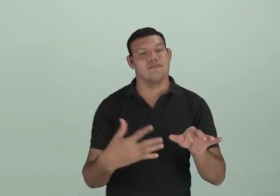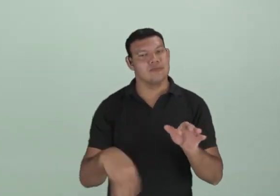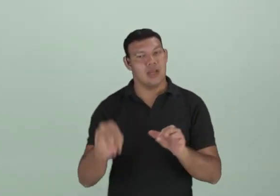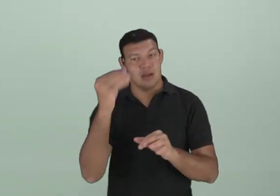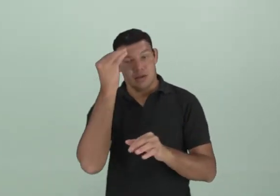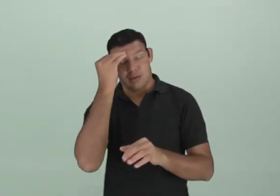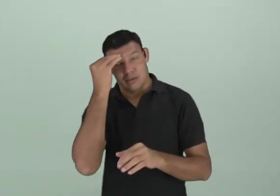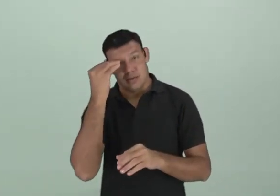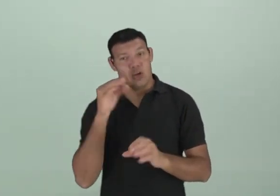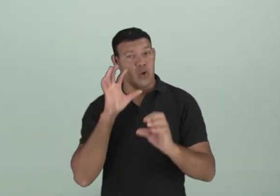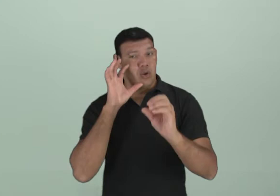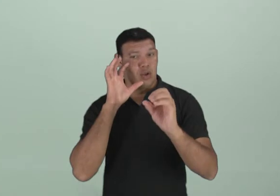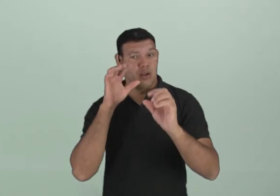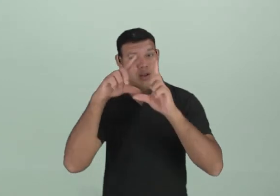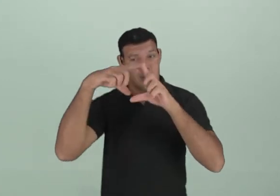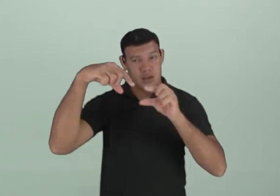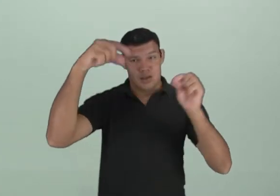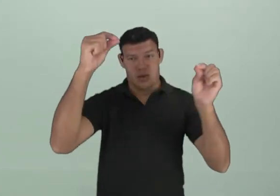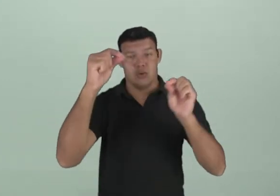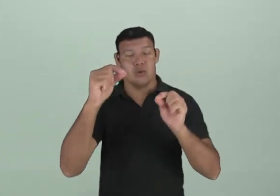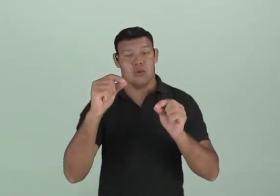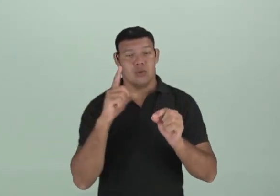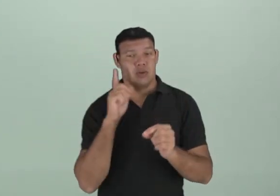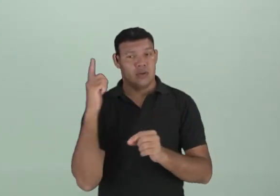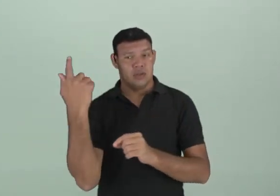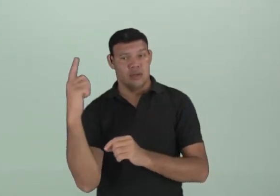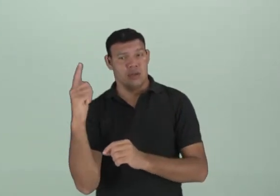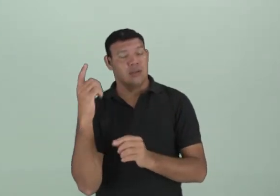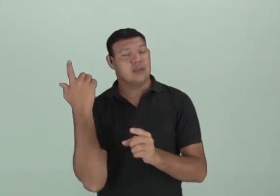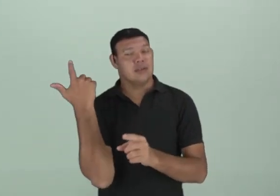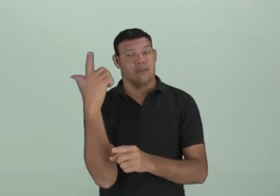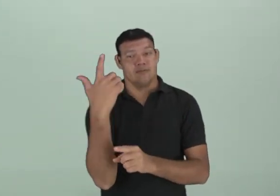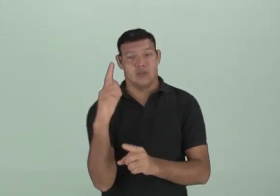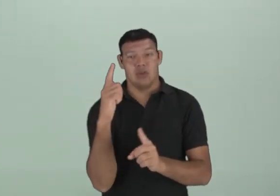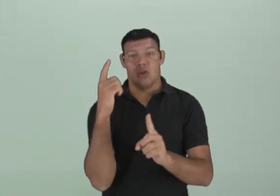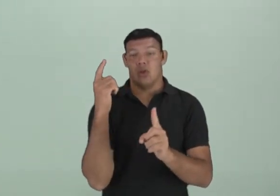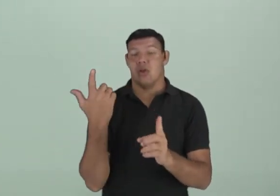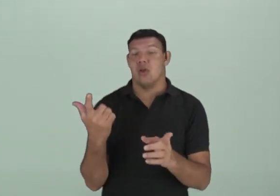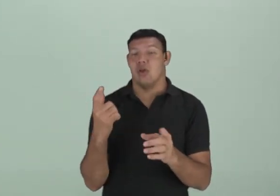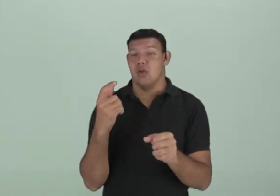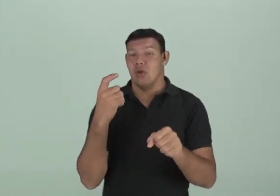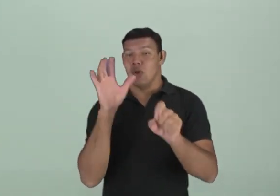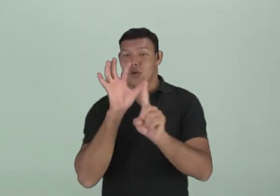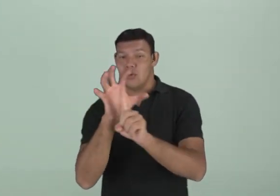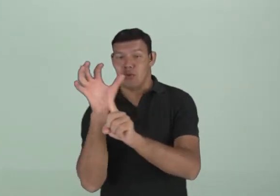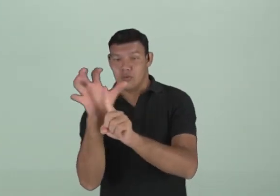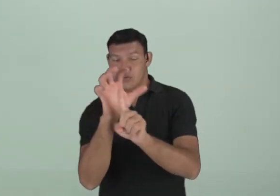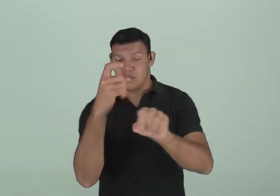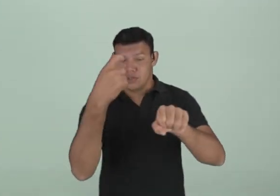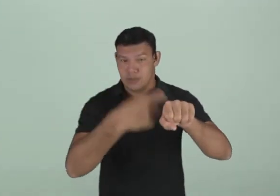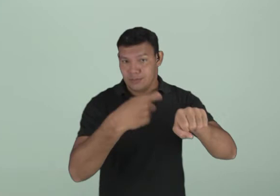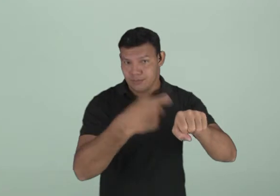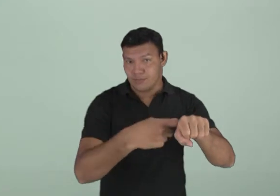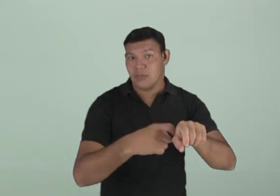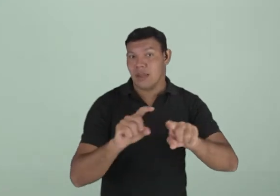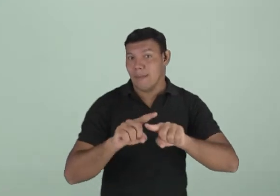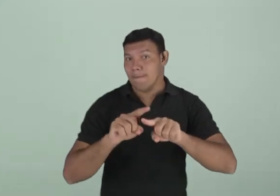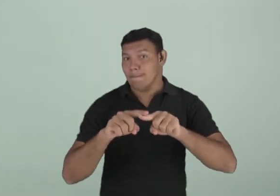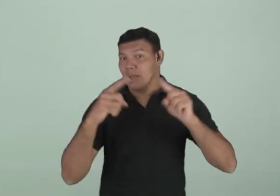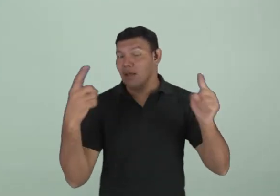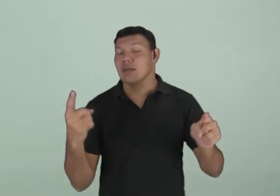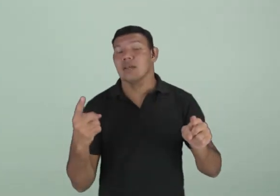essa informação. A Lua, ela não tem força gravitacional suficiente para influenciar os corpos sólidos, mas ela tem